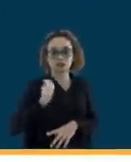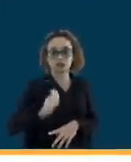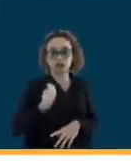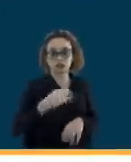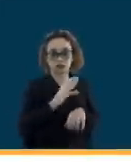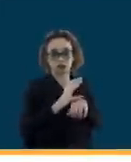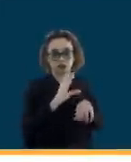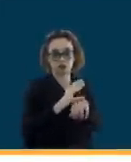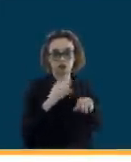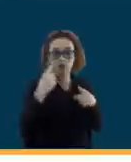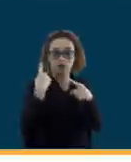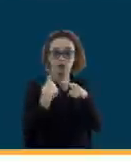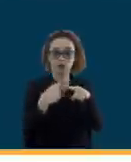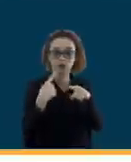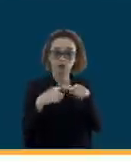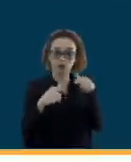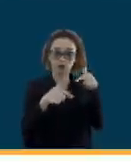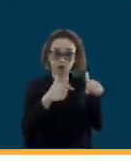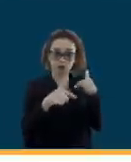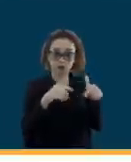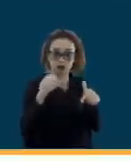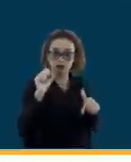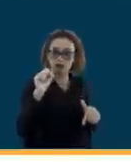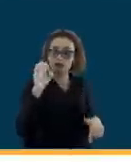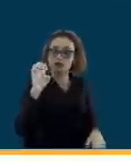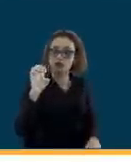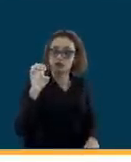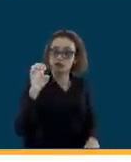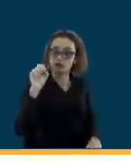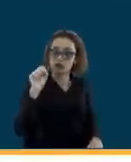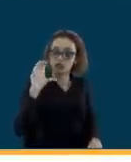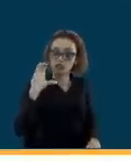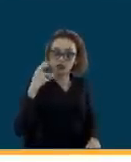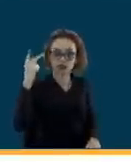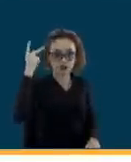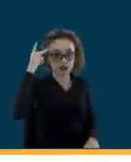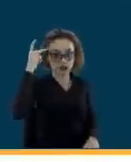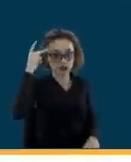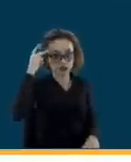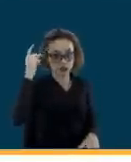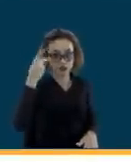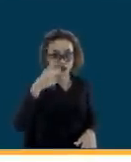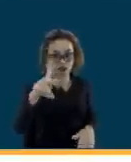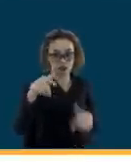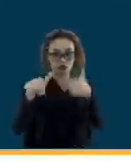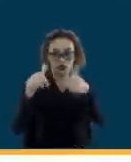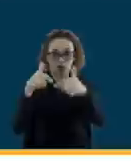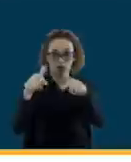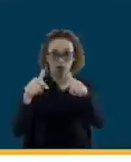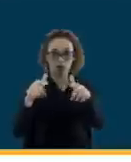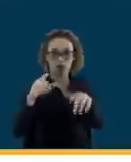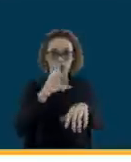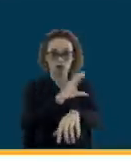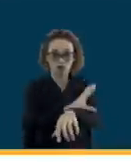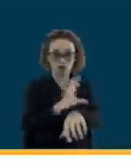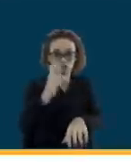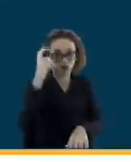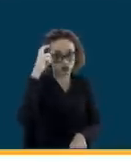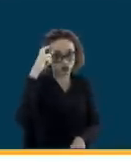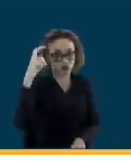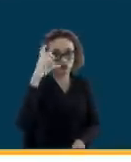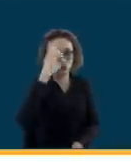trabalho do SESC São Paulo e o seu trabalho à frente, né, da direção de cultura ao longo desses anos, ele foi um